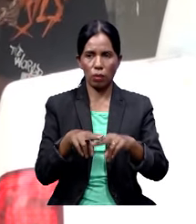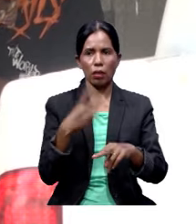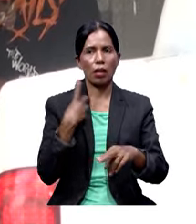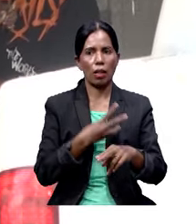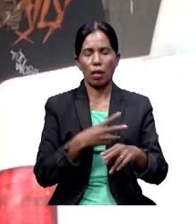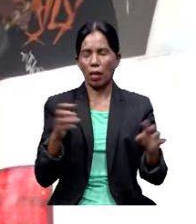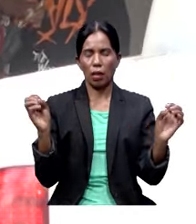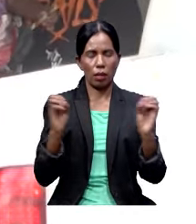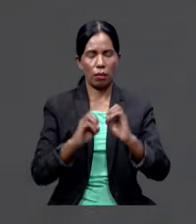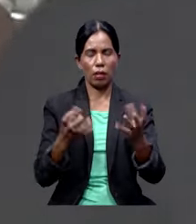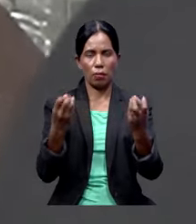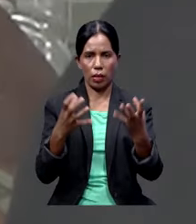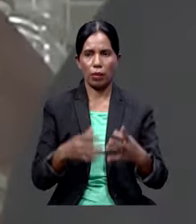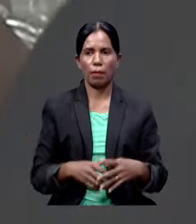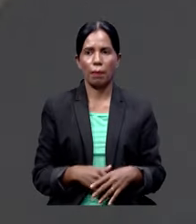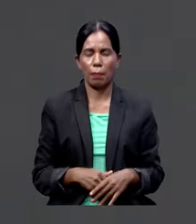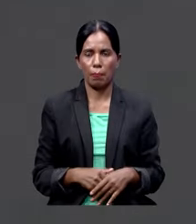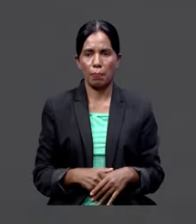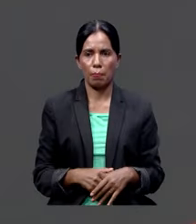de uma barra dene